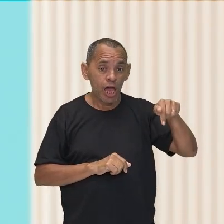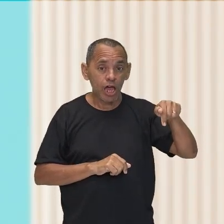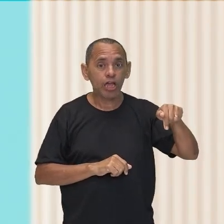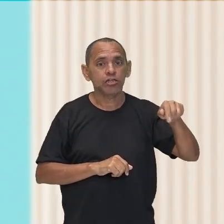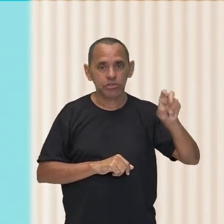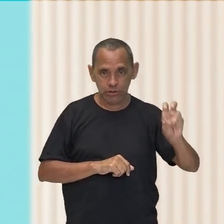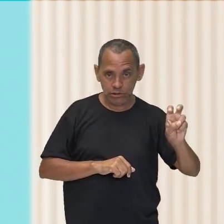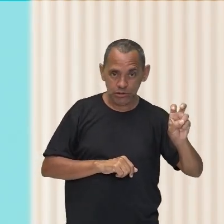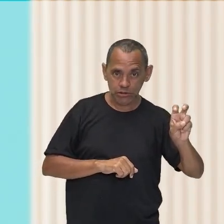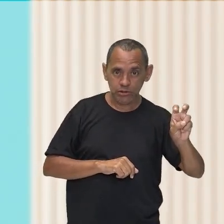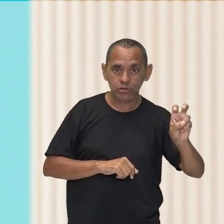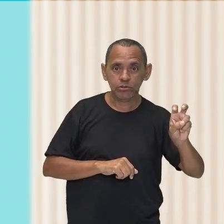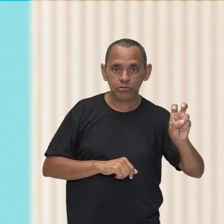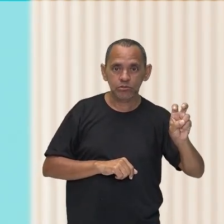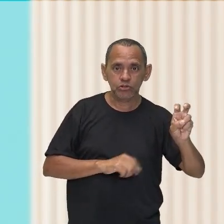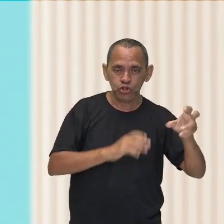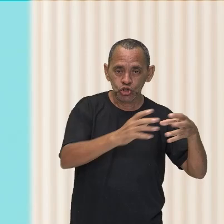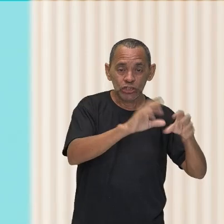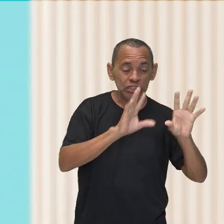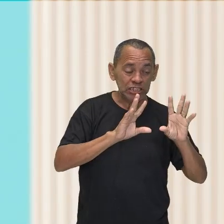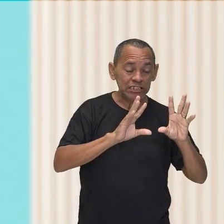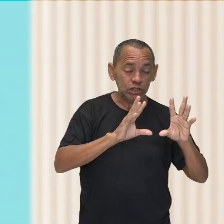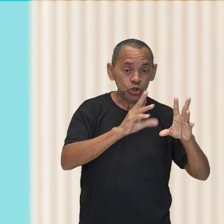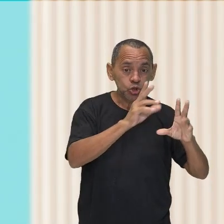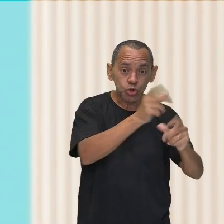equipe. E todos eles são